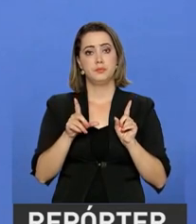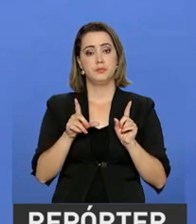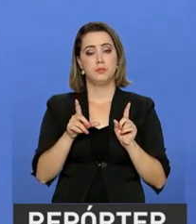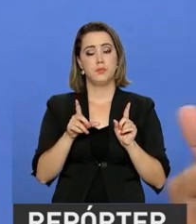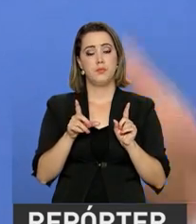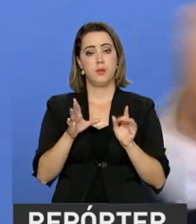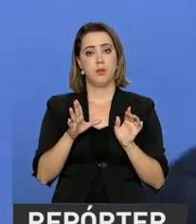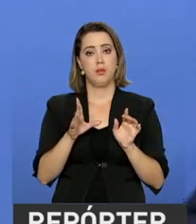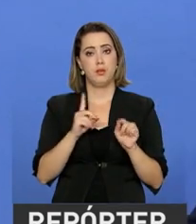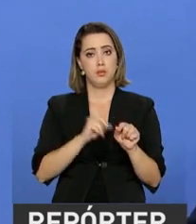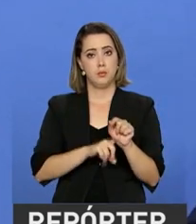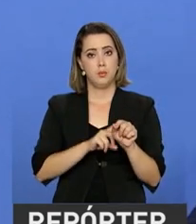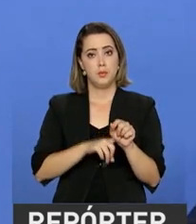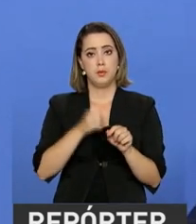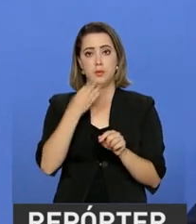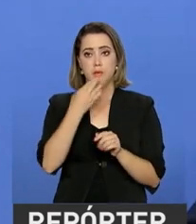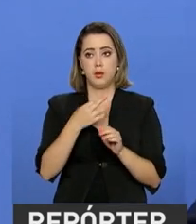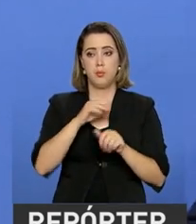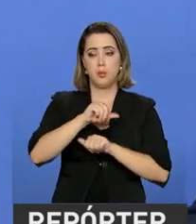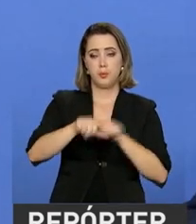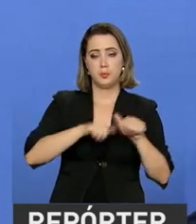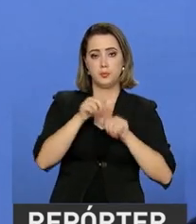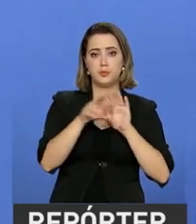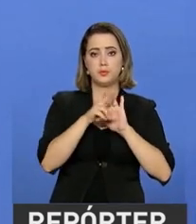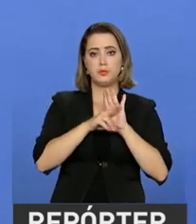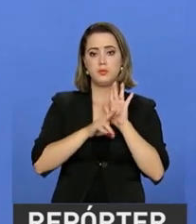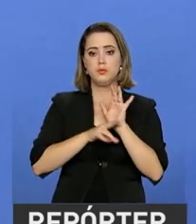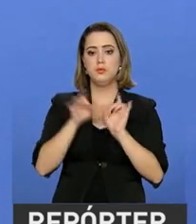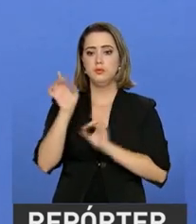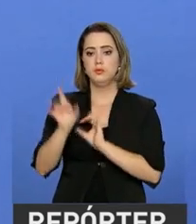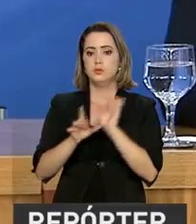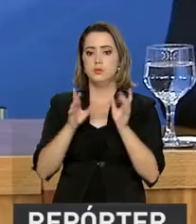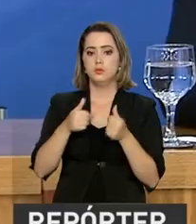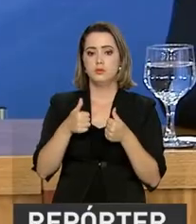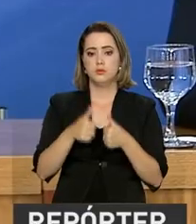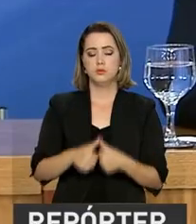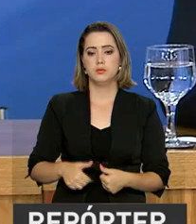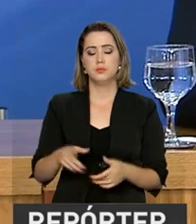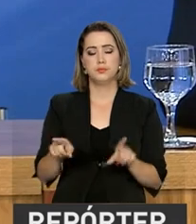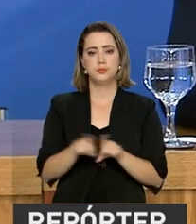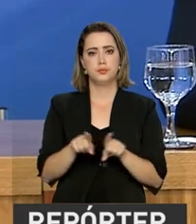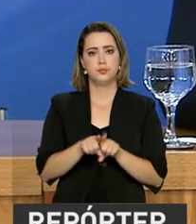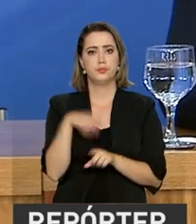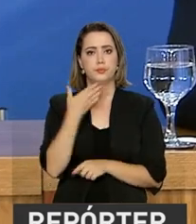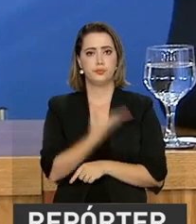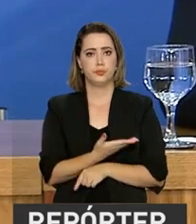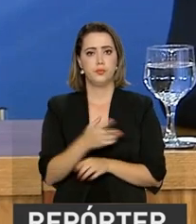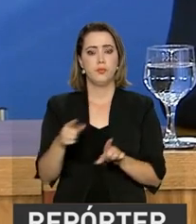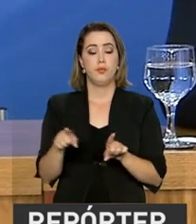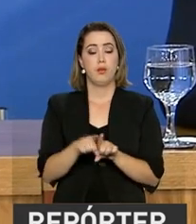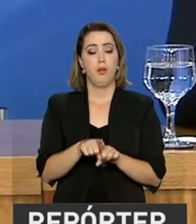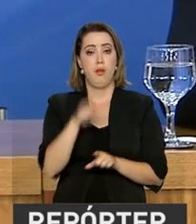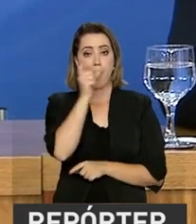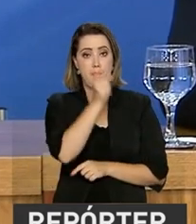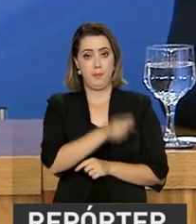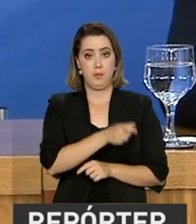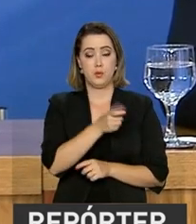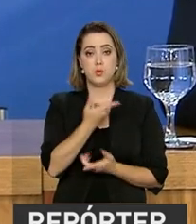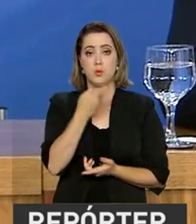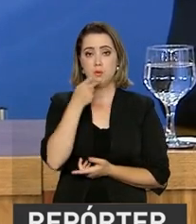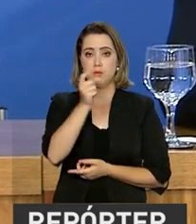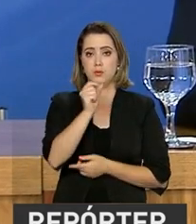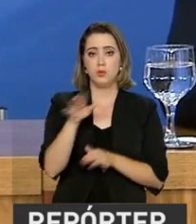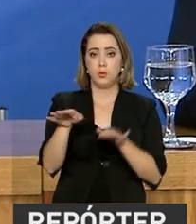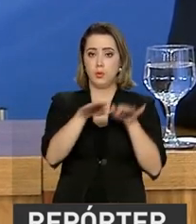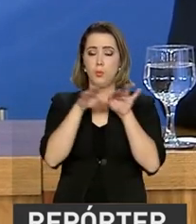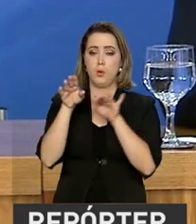para as pessoas entrarem na regra de transição há espaço para tal o relator é afirmou que a reforma vai garantir mais igualdade